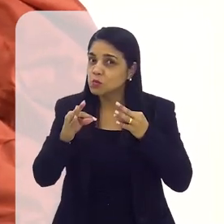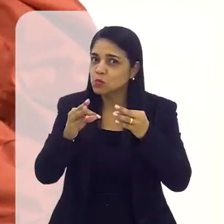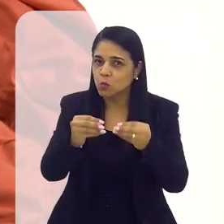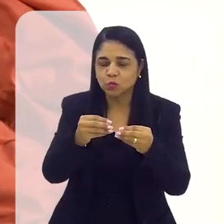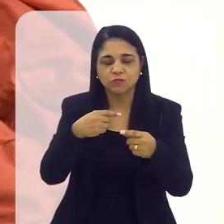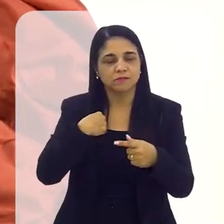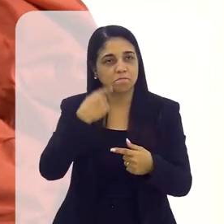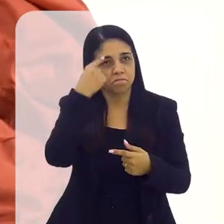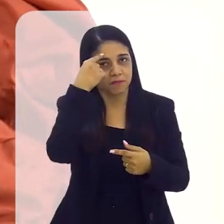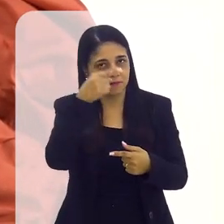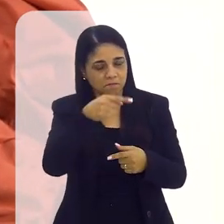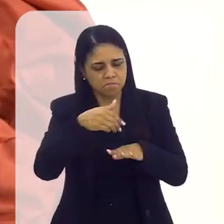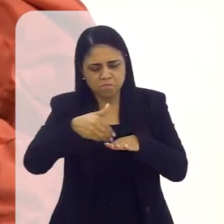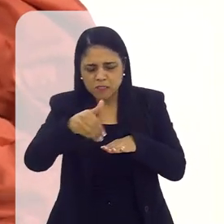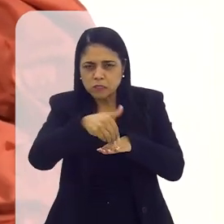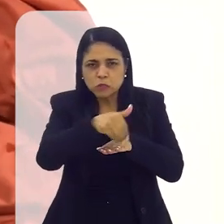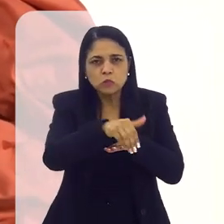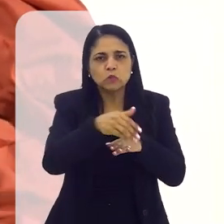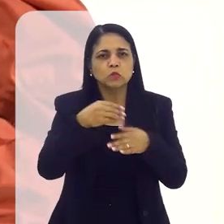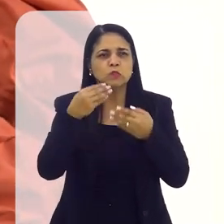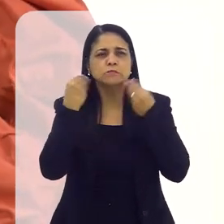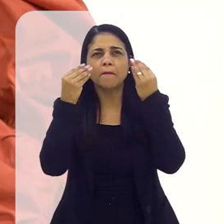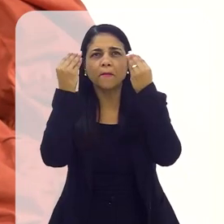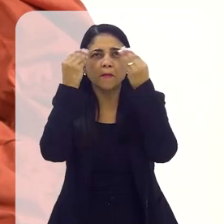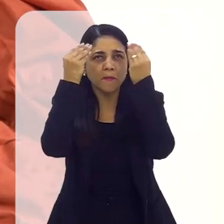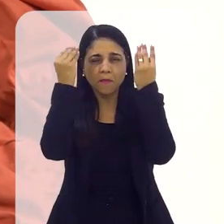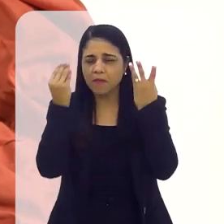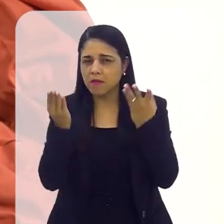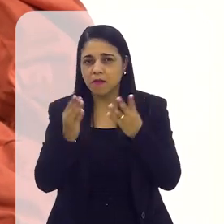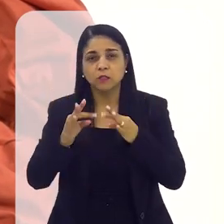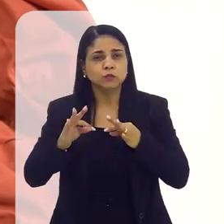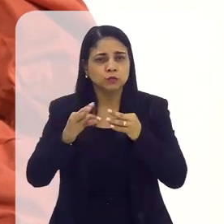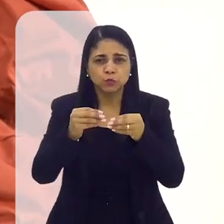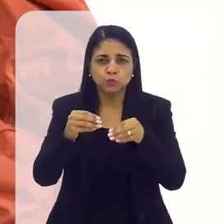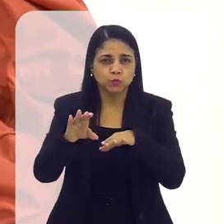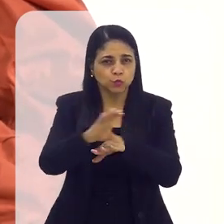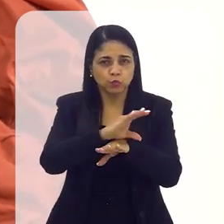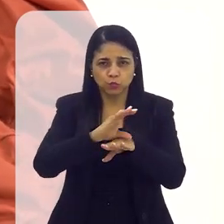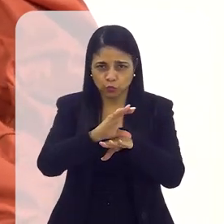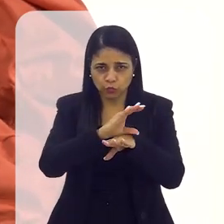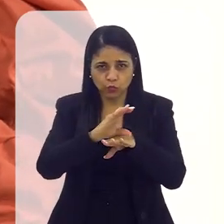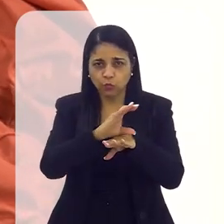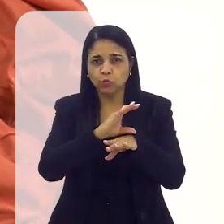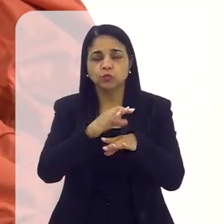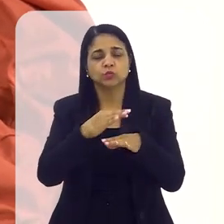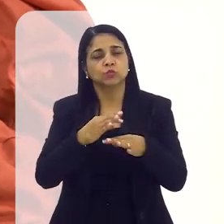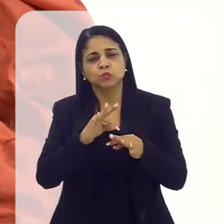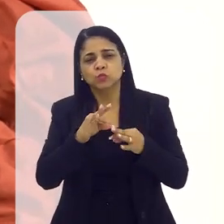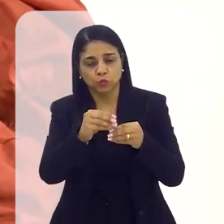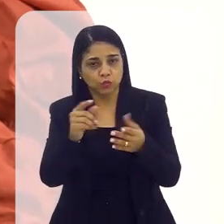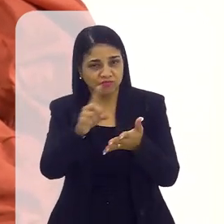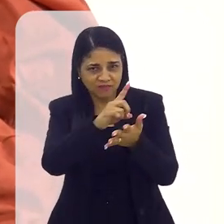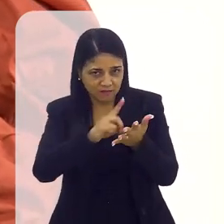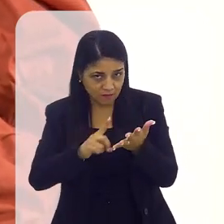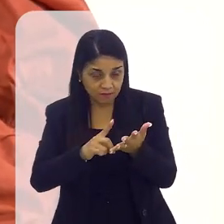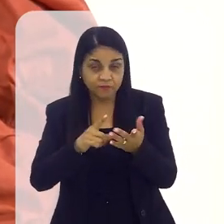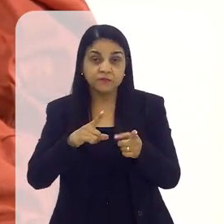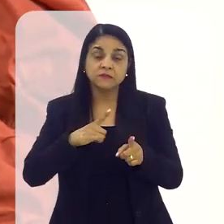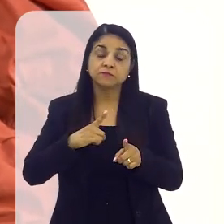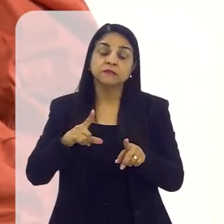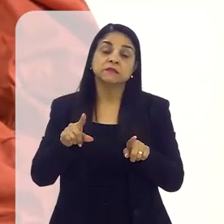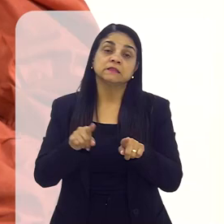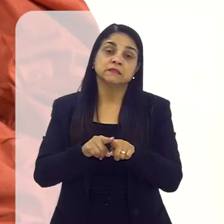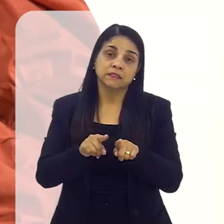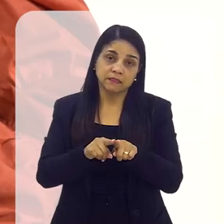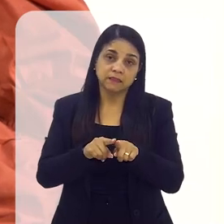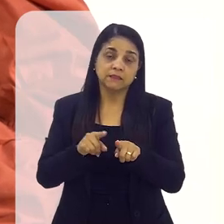você puder imaginar, né? Da manicure à estética facial. A gente tem a trancista, o designer, enfim. E